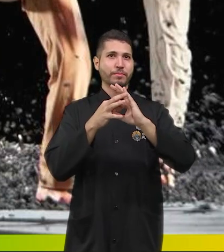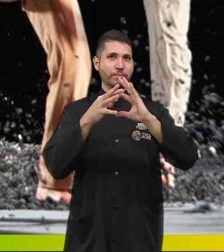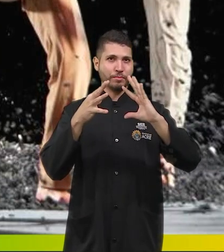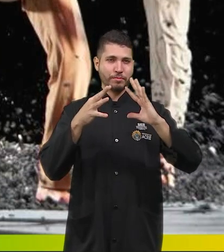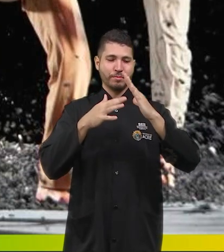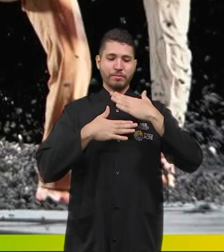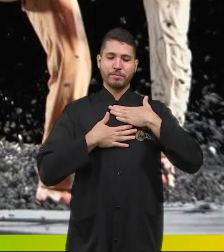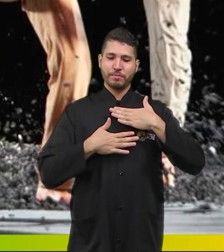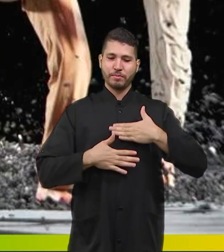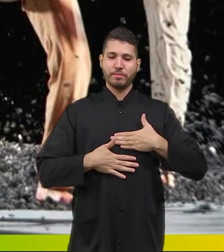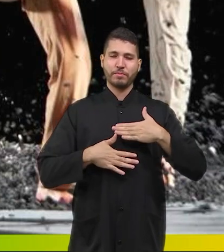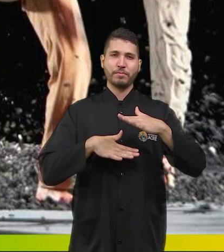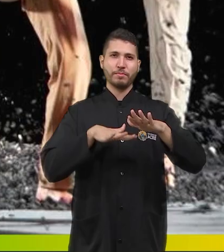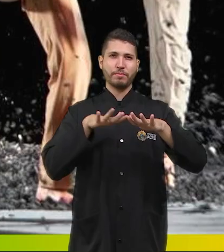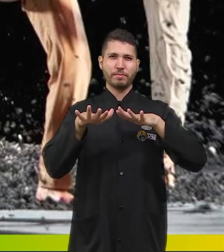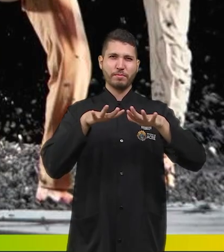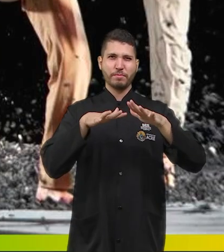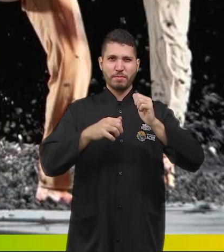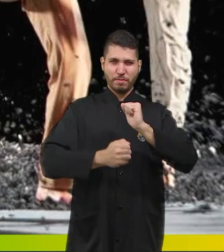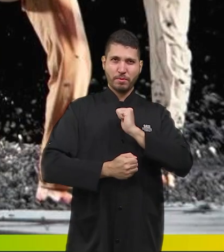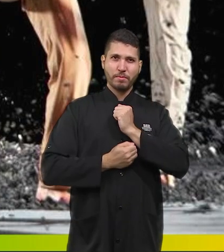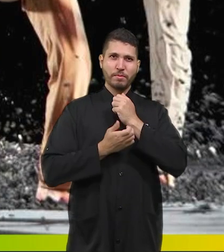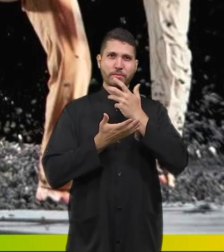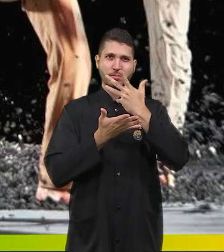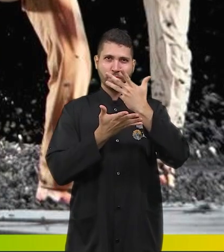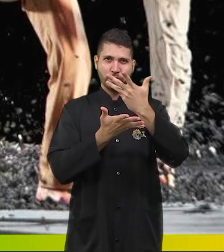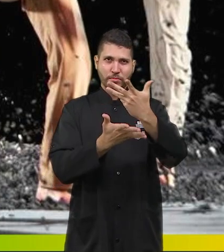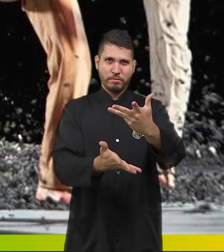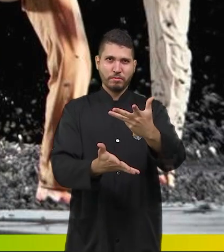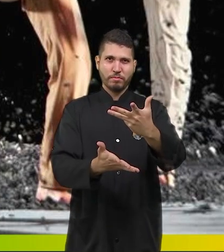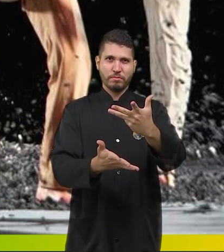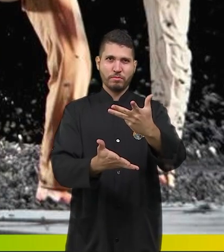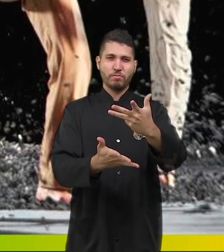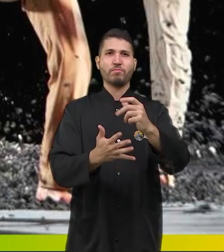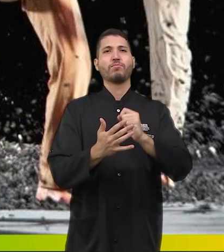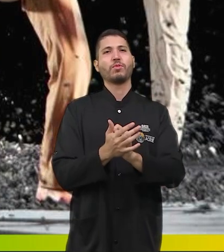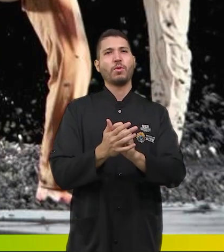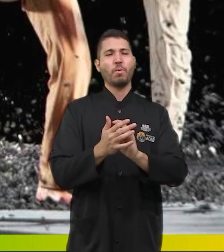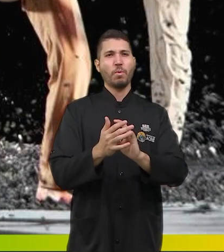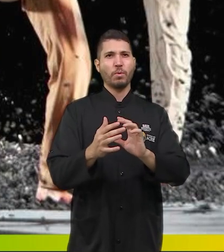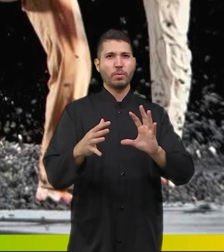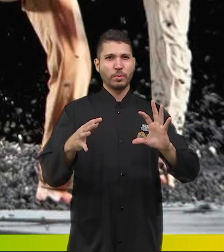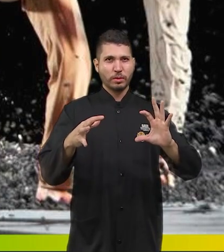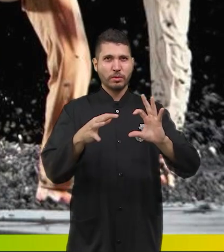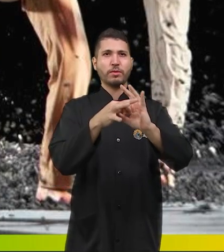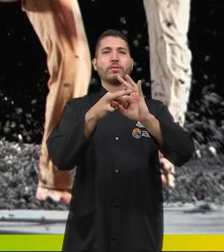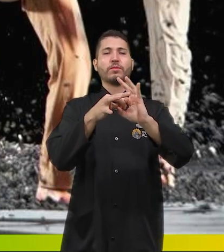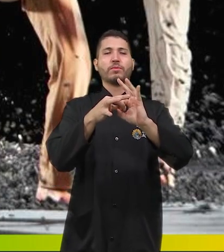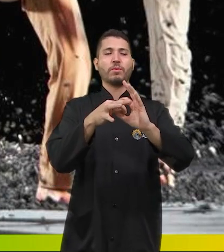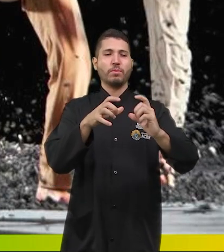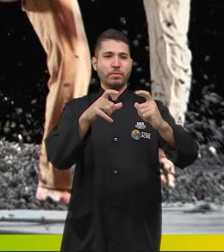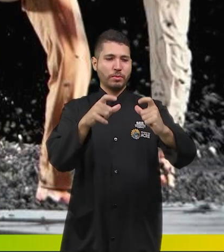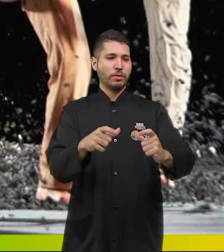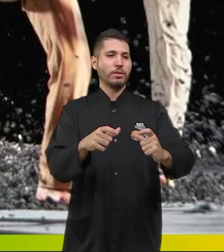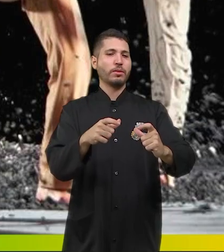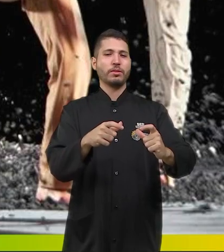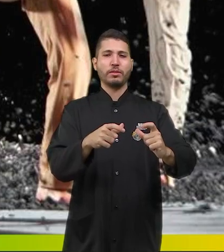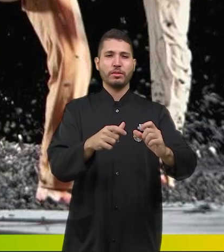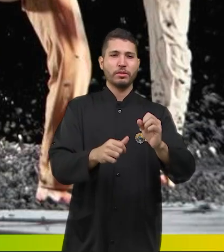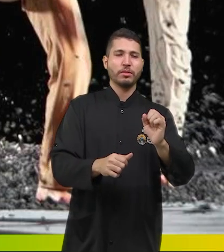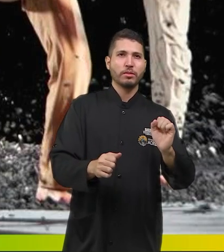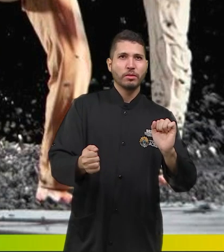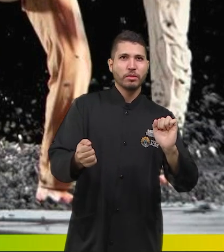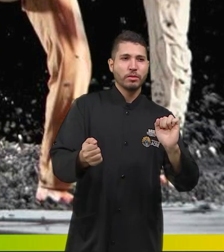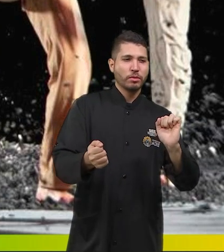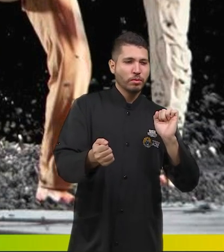se mova, se expresse e interaja com o ambiente e com outras pessoas. Compreender e